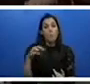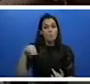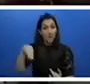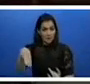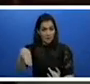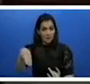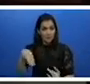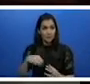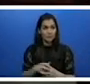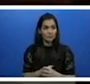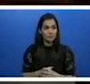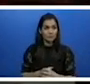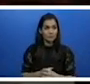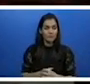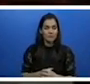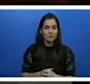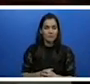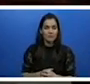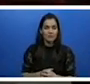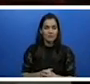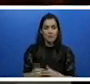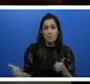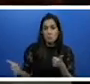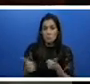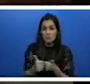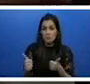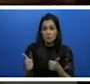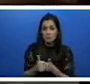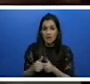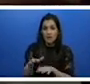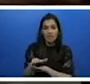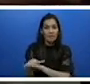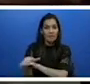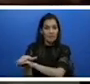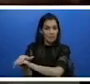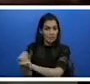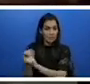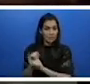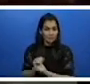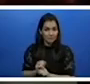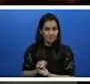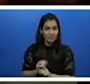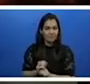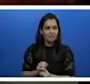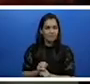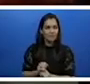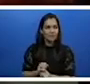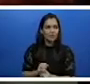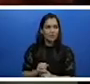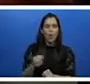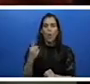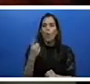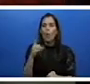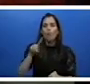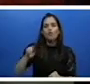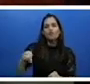a posição aproximada do comprimento da tartaruga. Olha o comprimento,